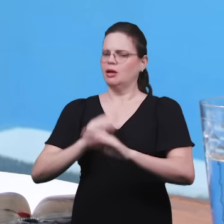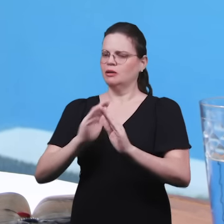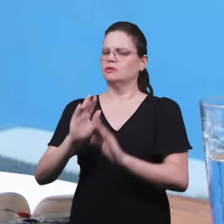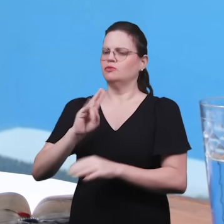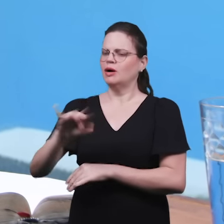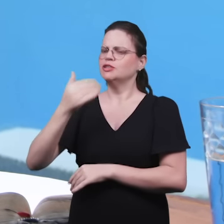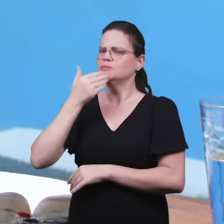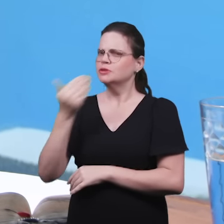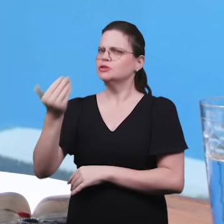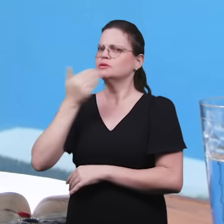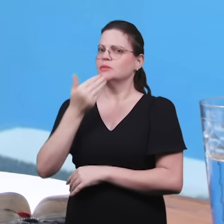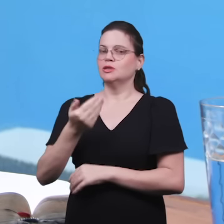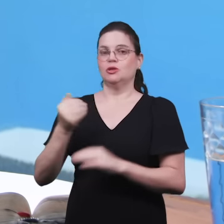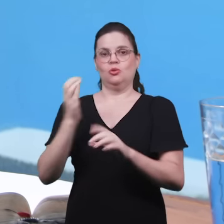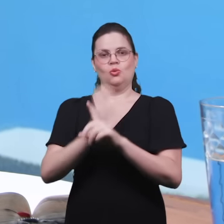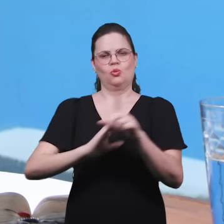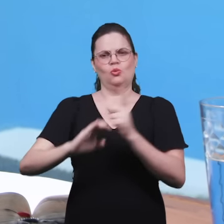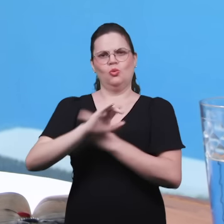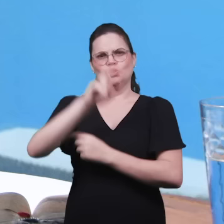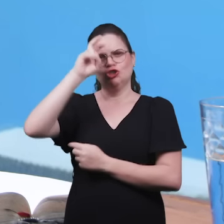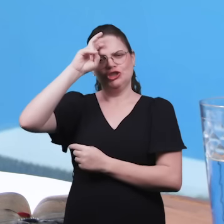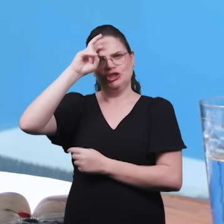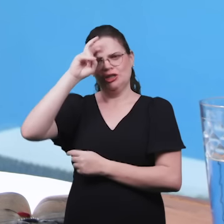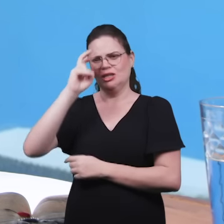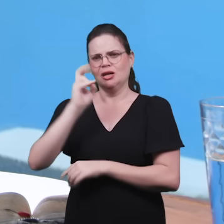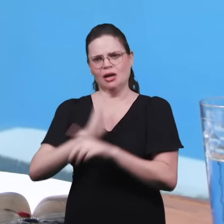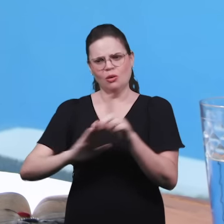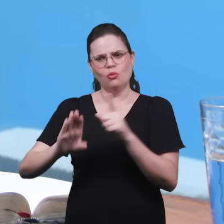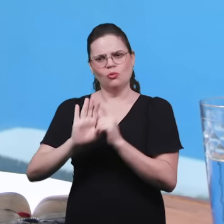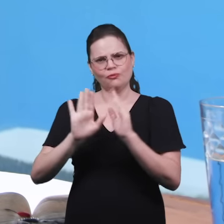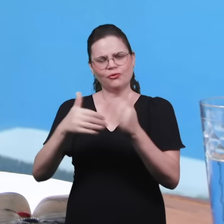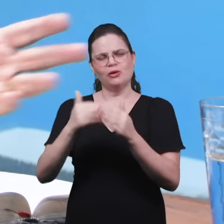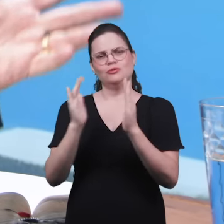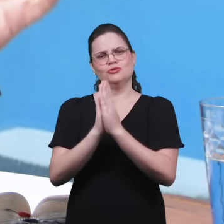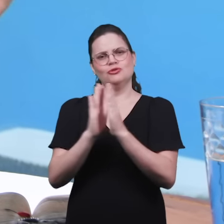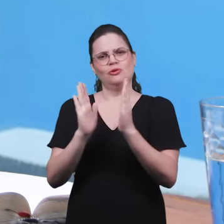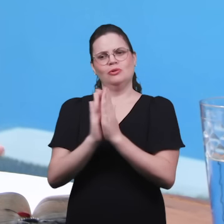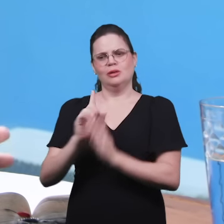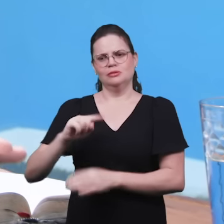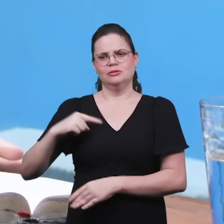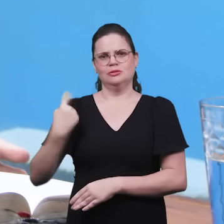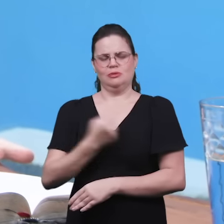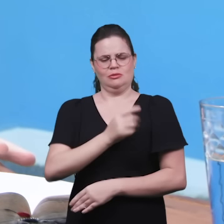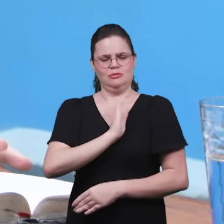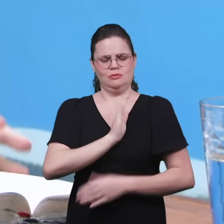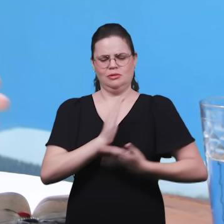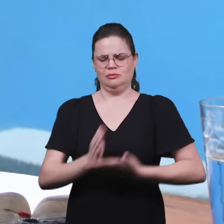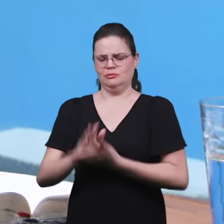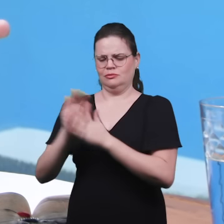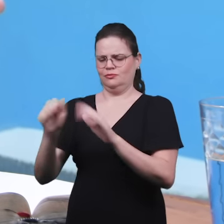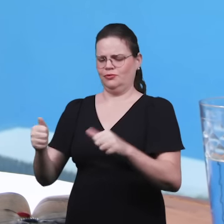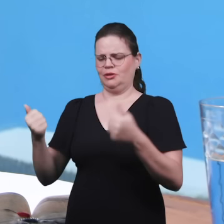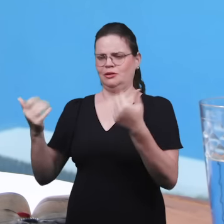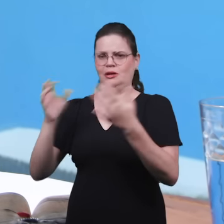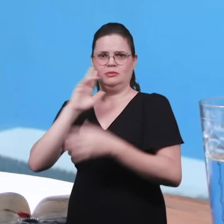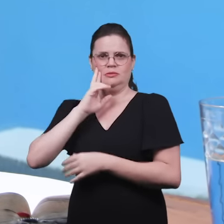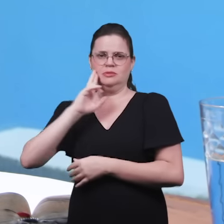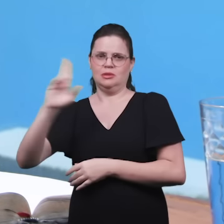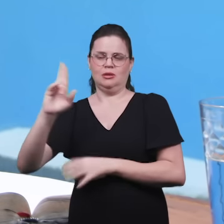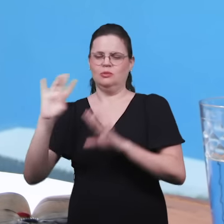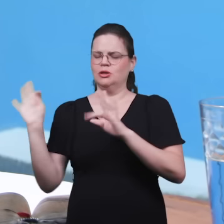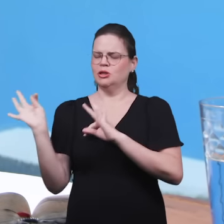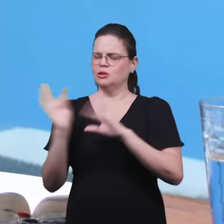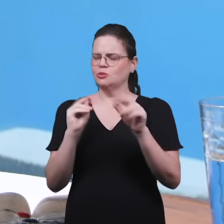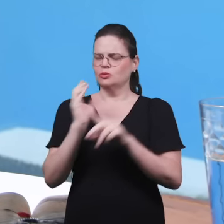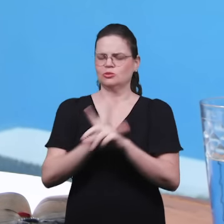né? O culto de quinta-feira é um culto de orarmos ao Senhor, de nós colocarmos o nosso coração diante do Senhor, e todos os cultos nós